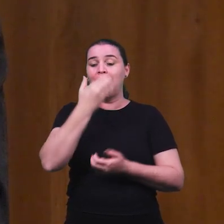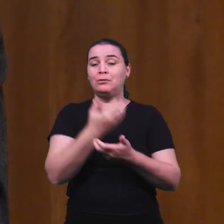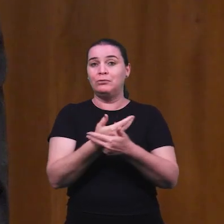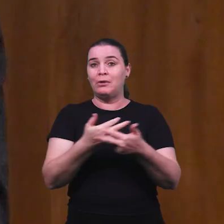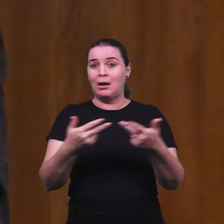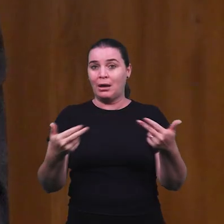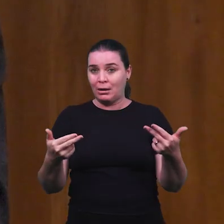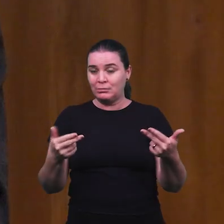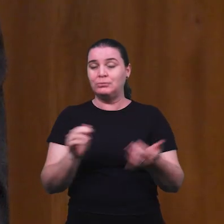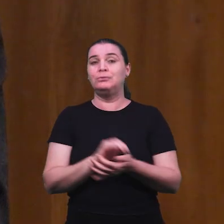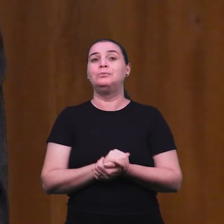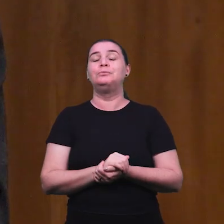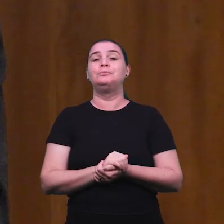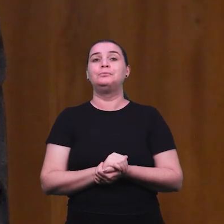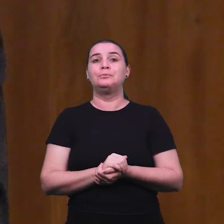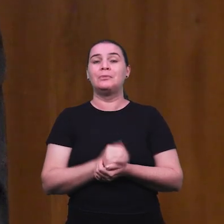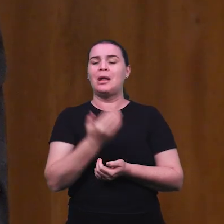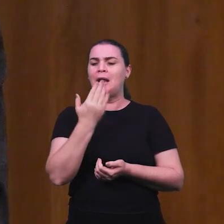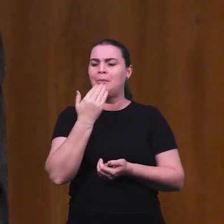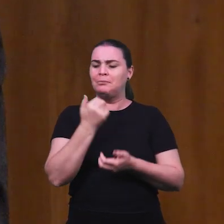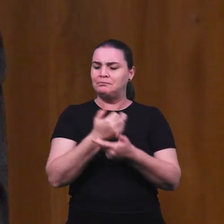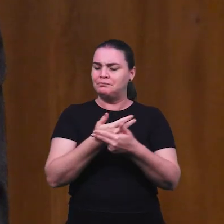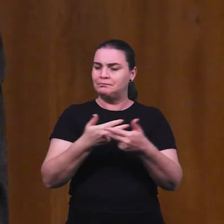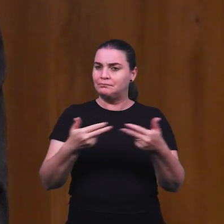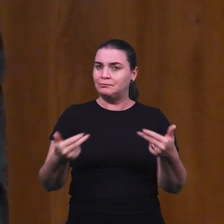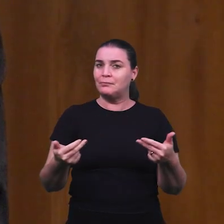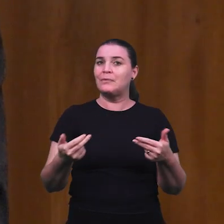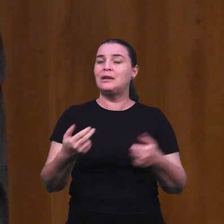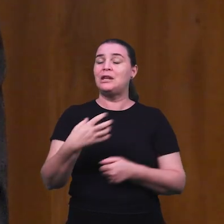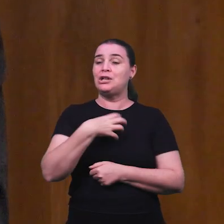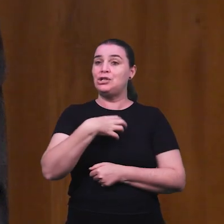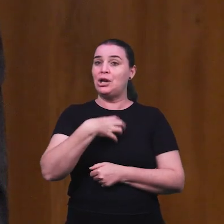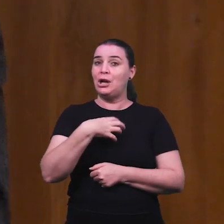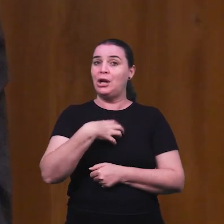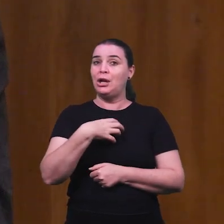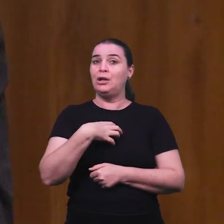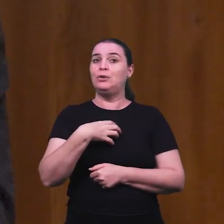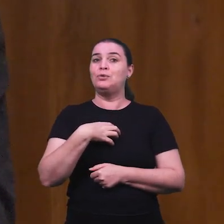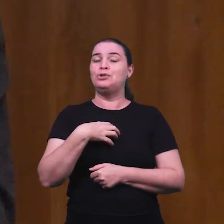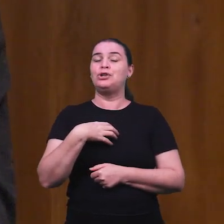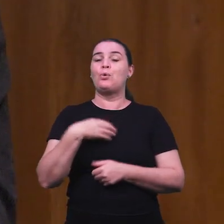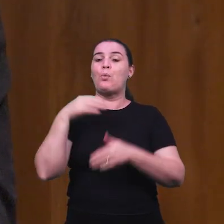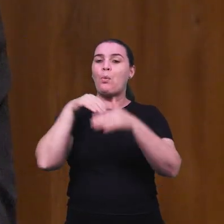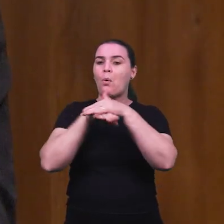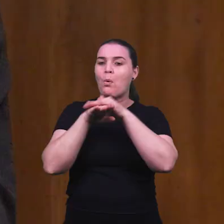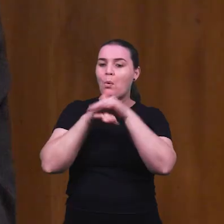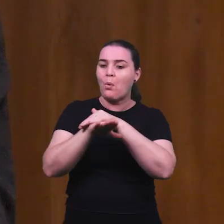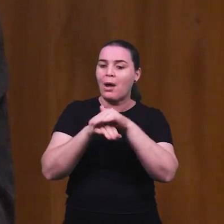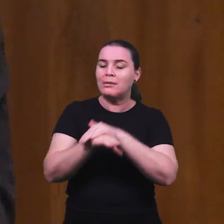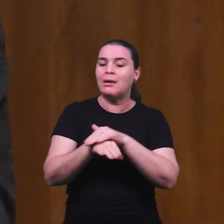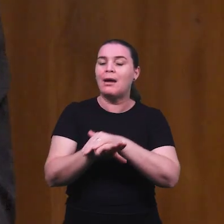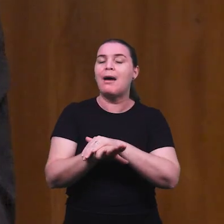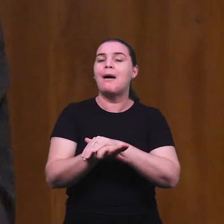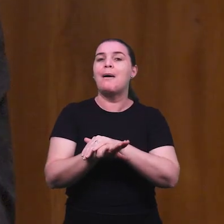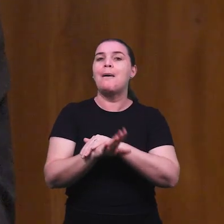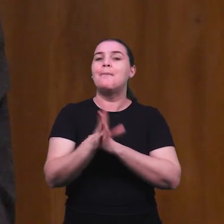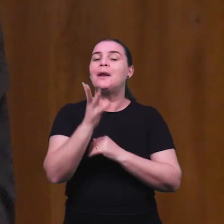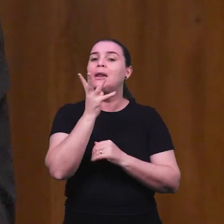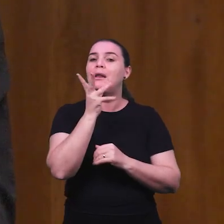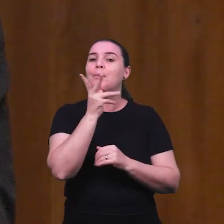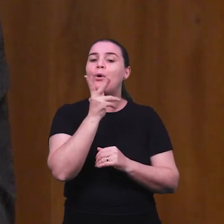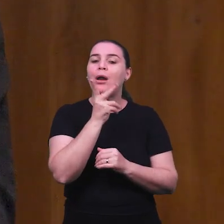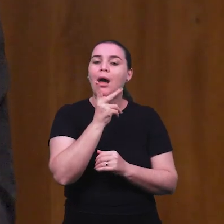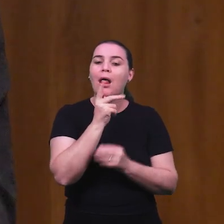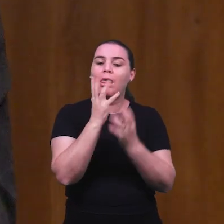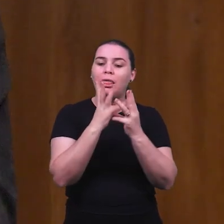temos formas também bem interessantes de conservar, né? Assim, na verdade, retardar esse processo de